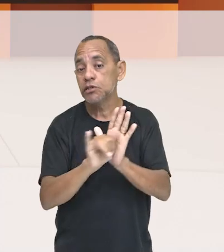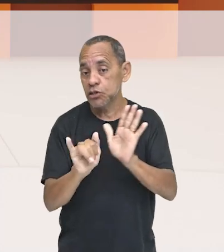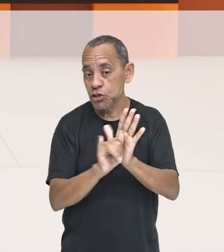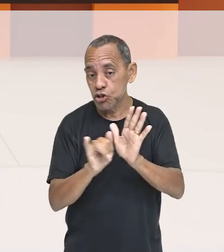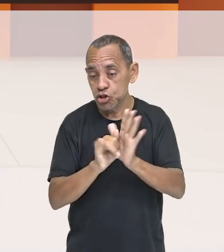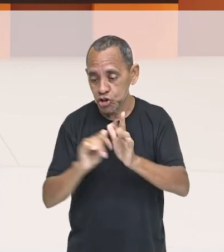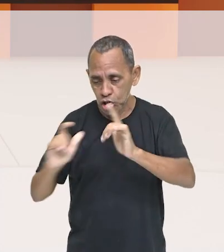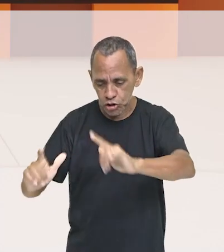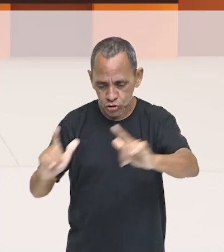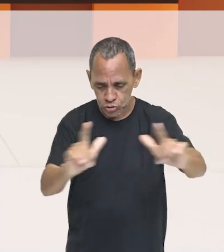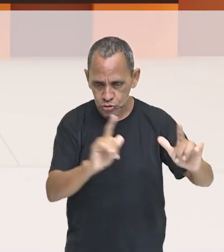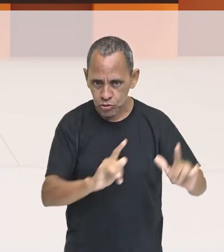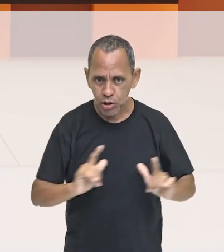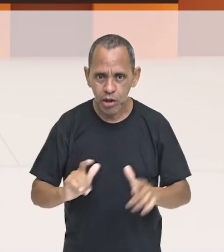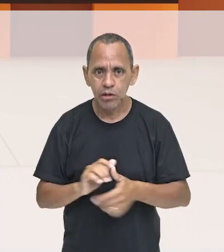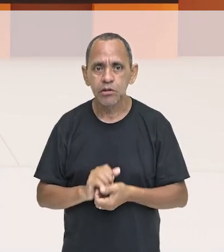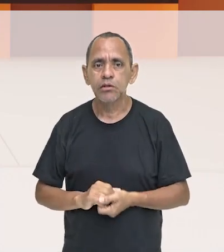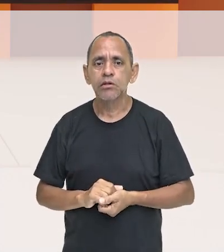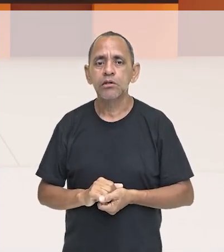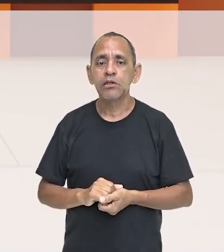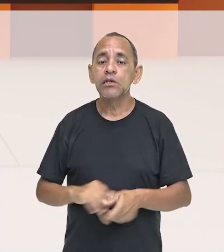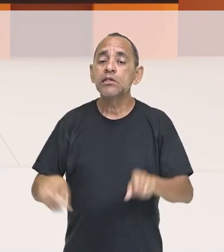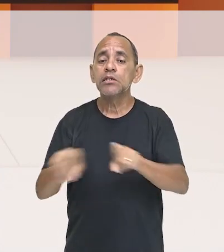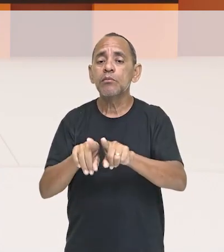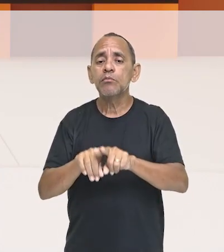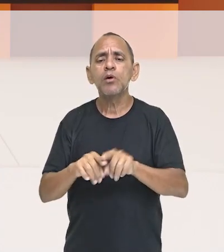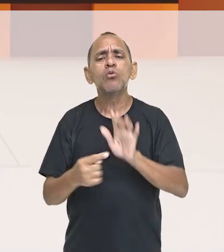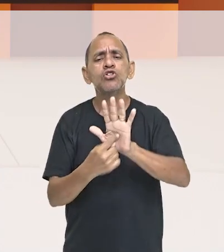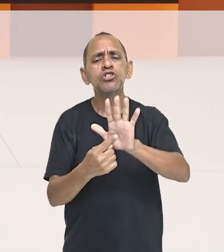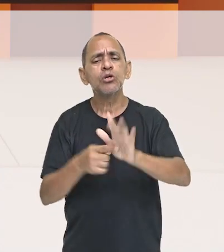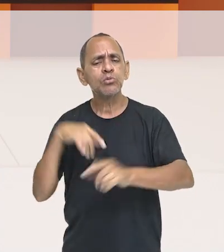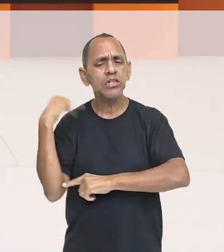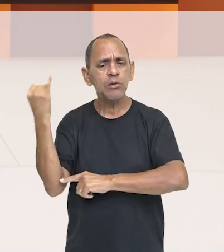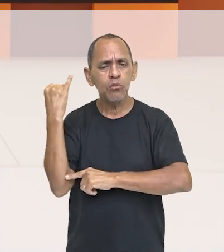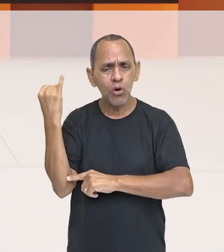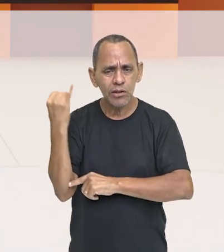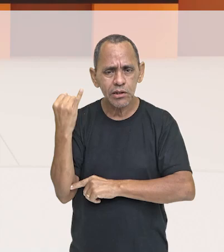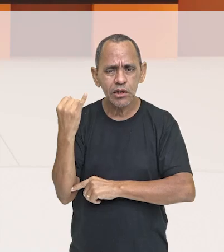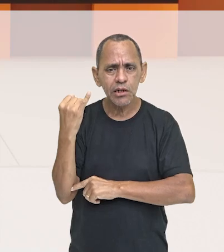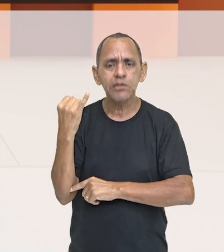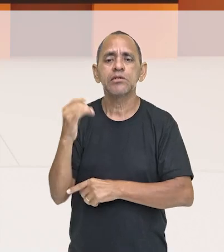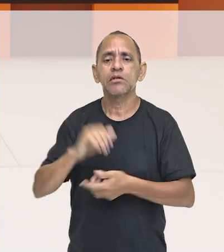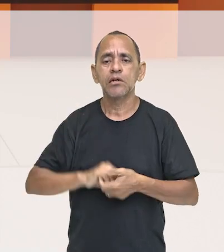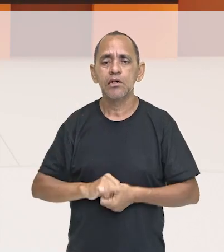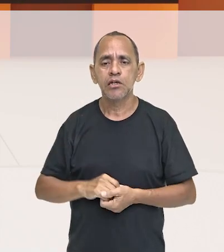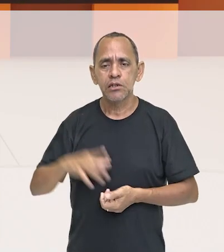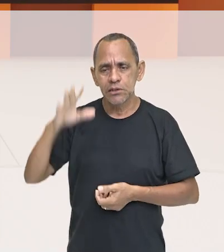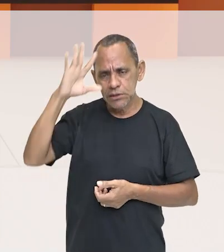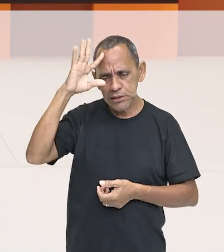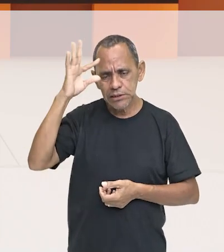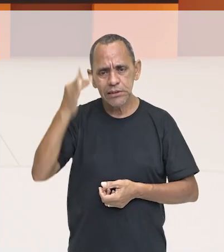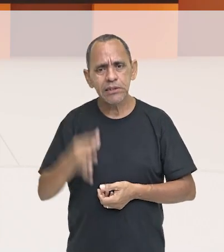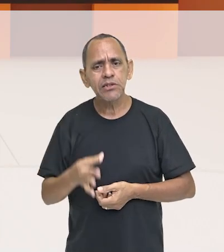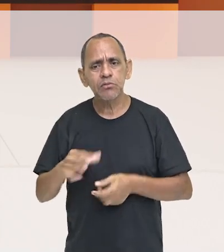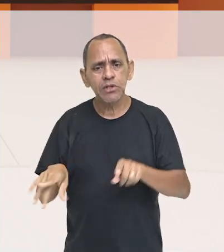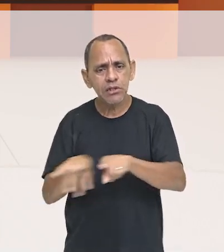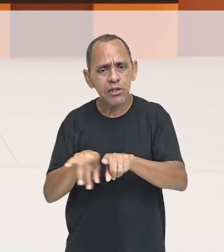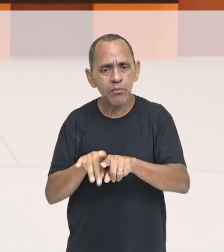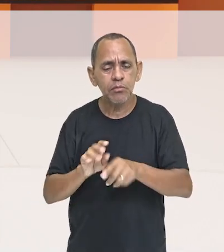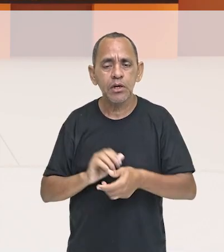nós ressaltamos aqui na nossa aula a importância dessa compreensão, desta